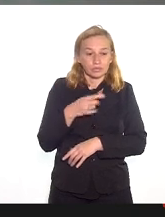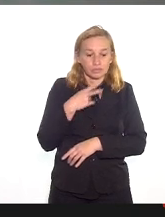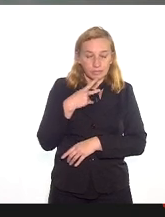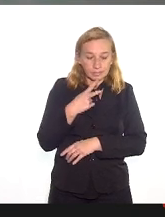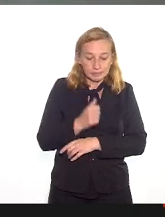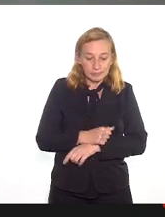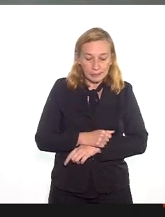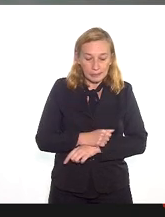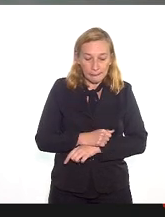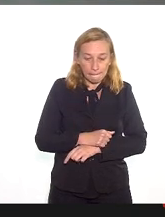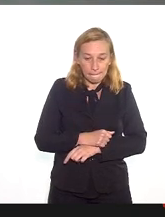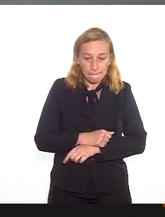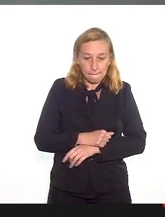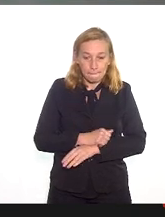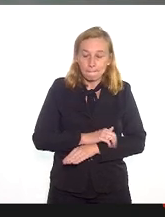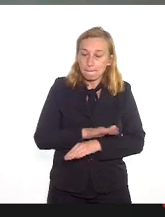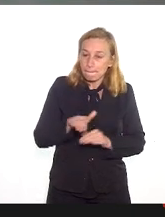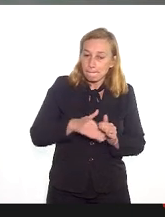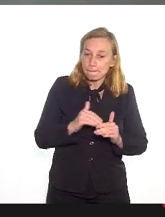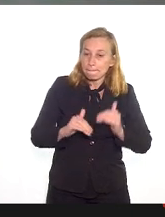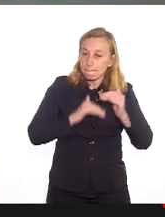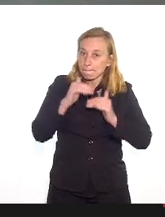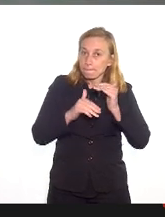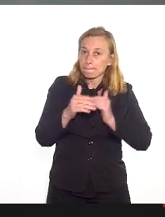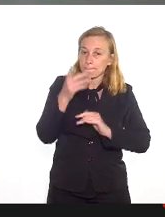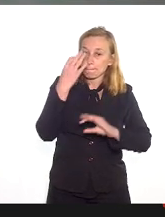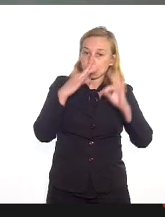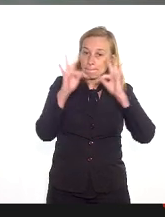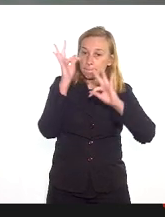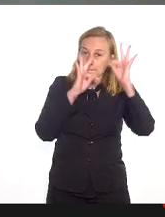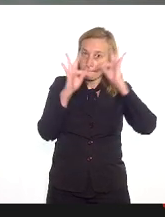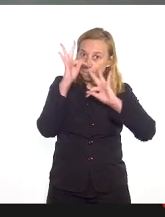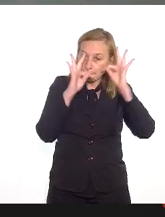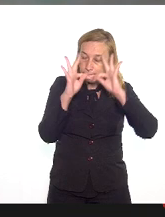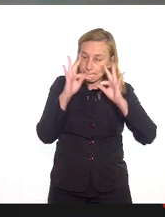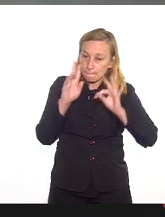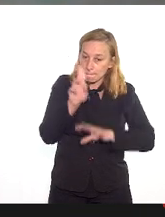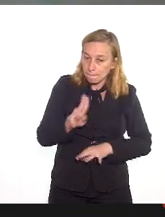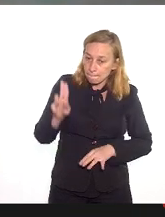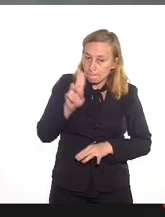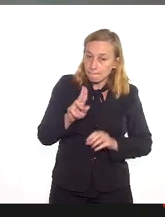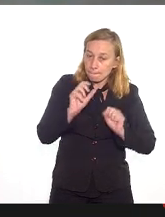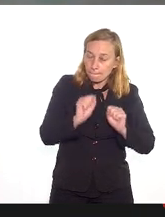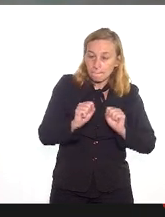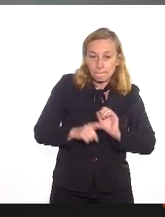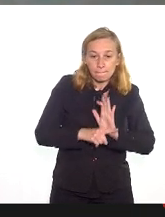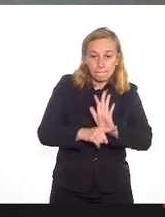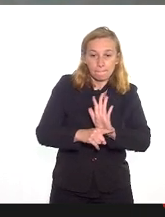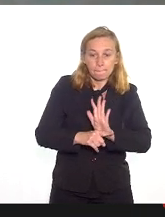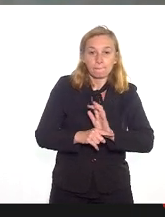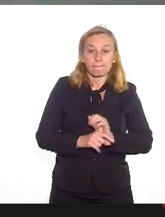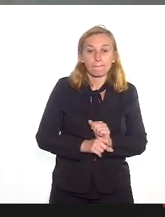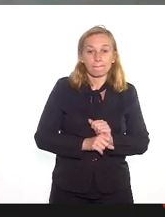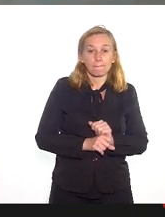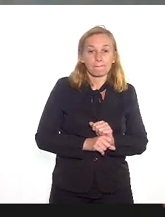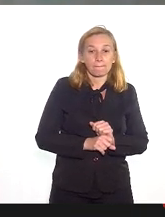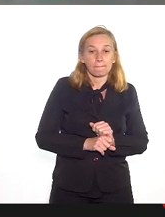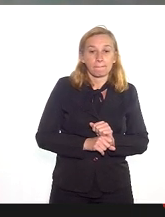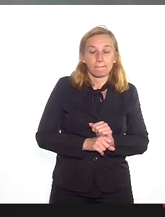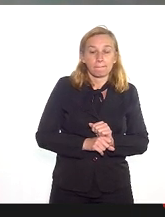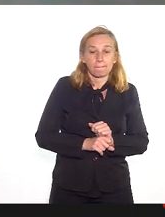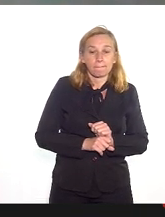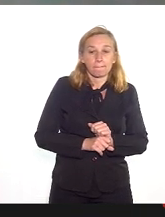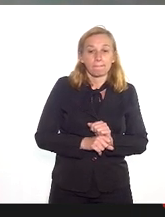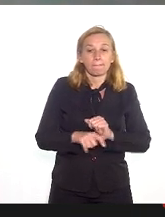comentário que, além de todo o desenvolvimento tecnológico com os quais a universidade pode contribuir, na lógica que a gente